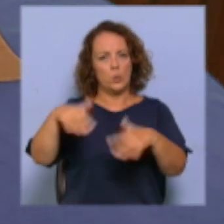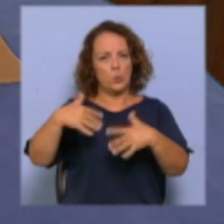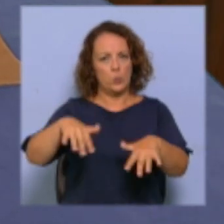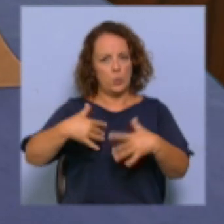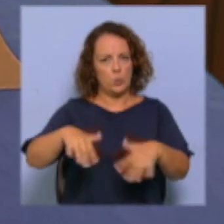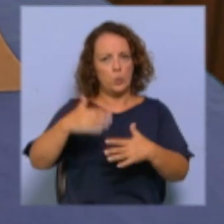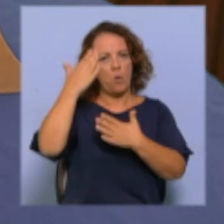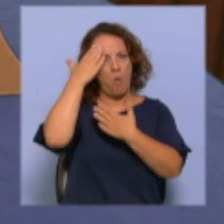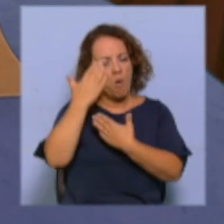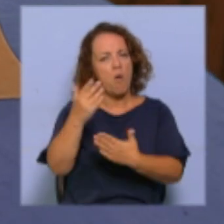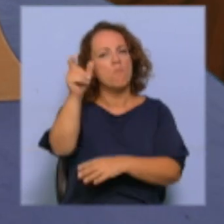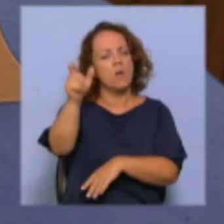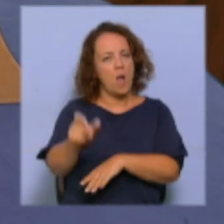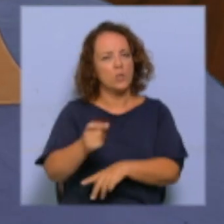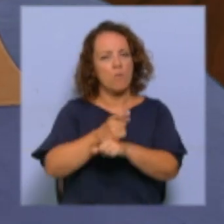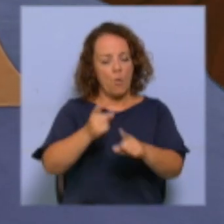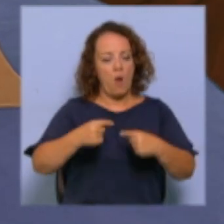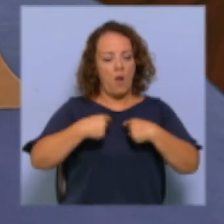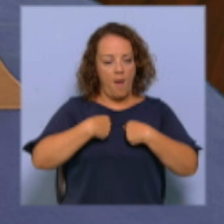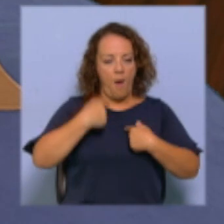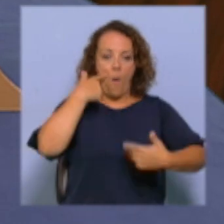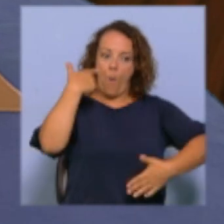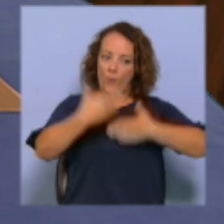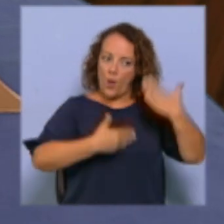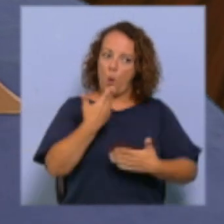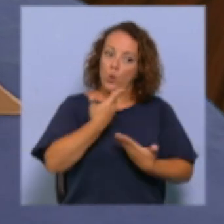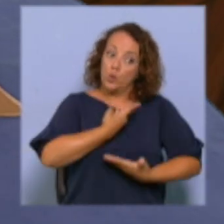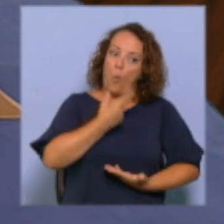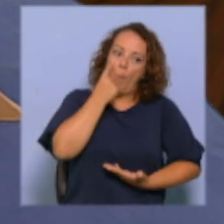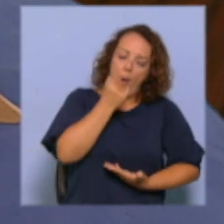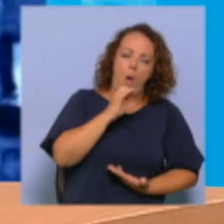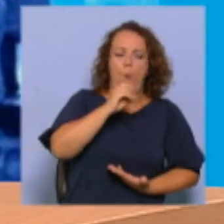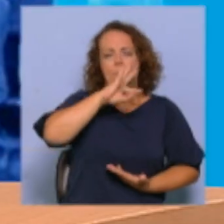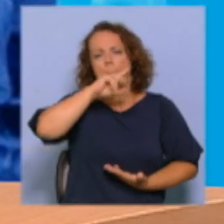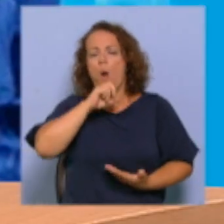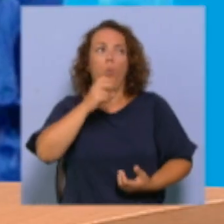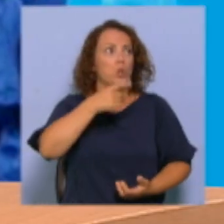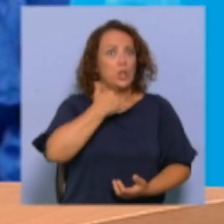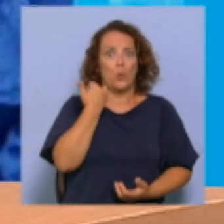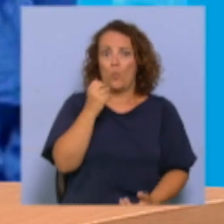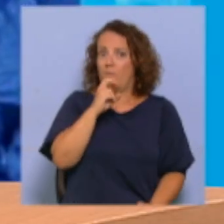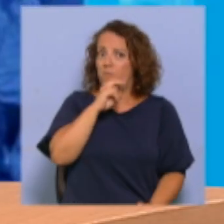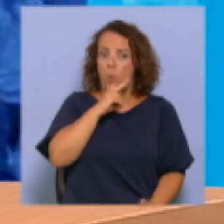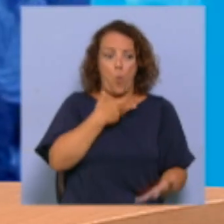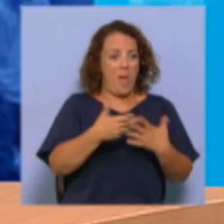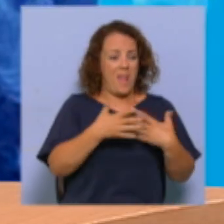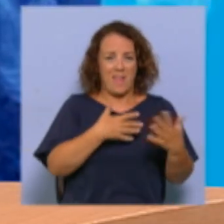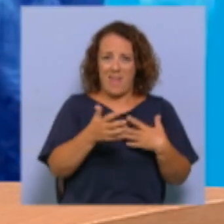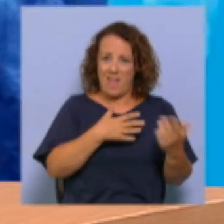fácil continuar a ser pai e mãe, ou tio, ou avô, ou o que quer que seja, e ao mesmo tempo ter